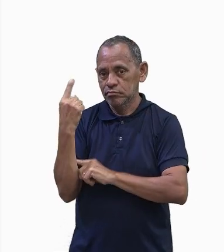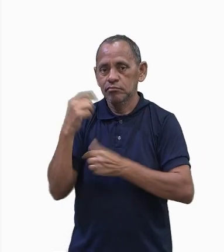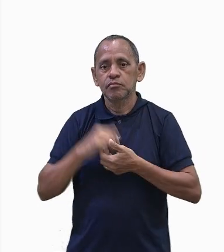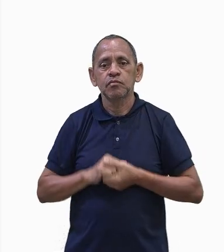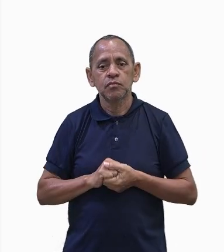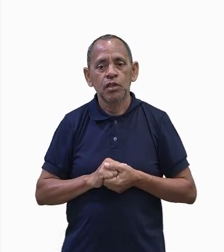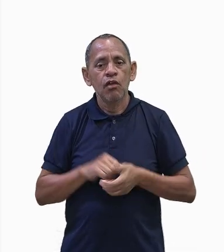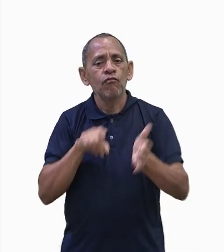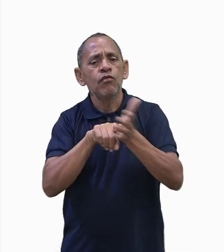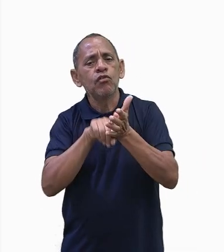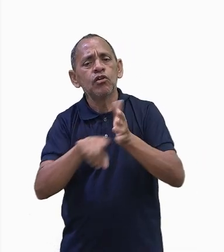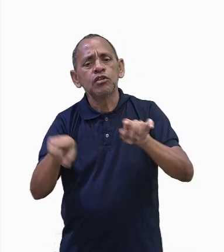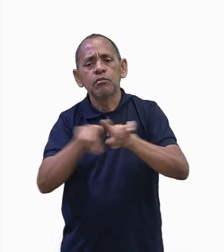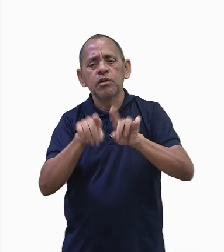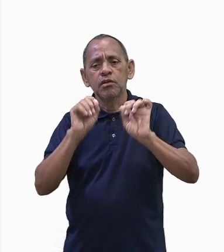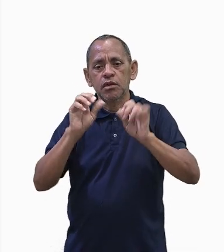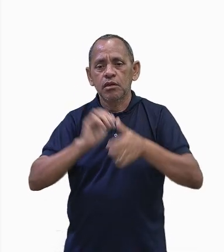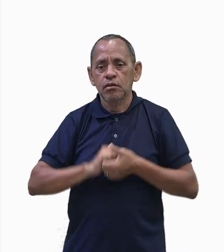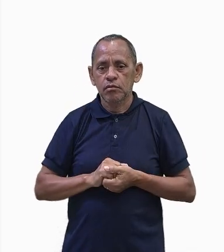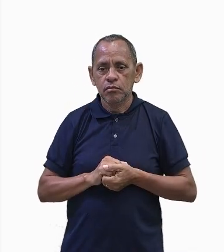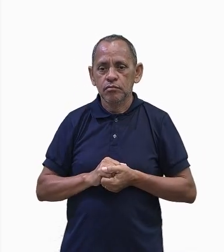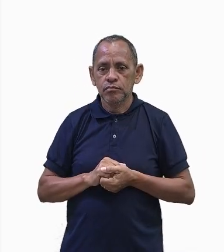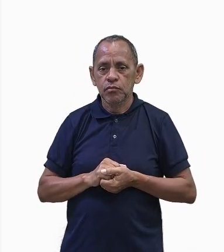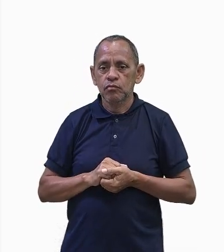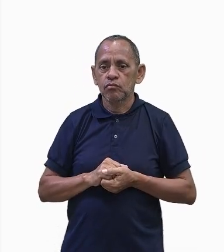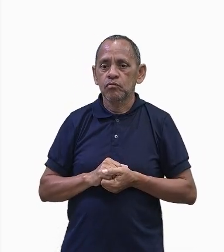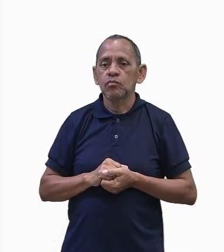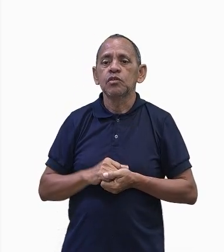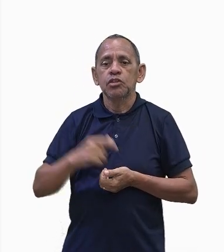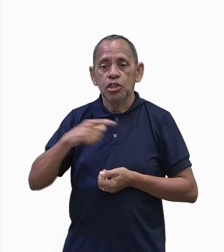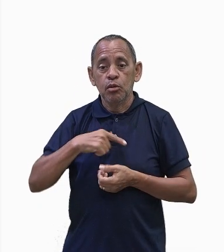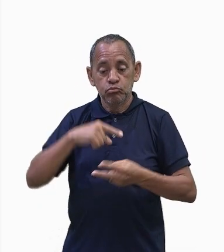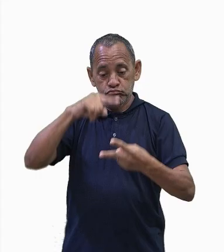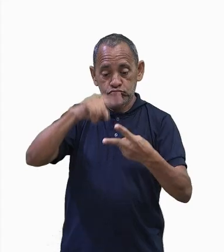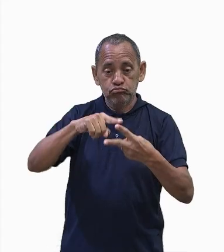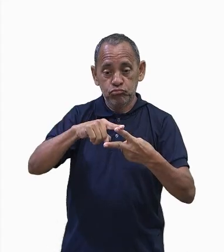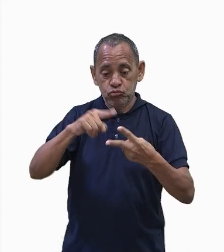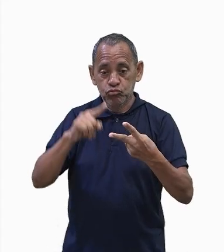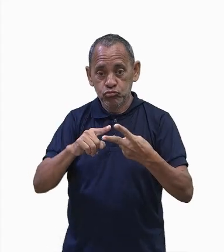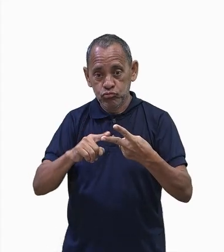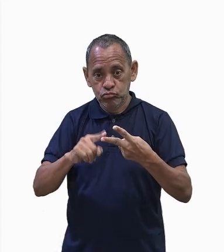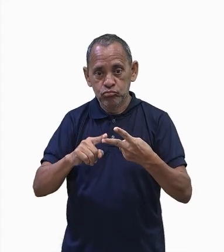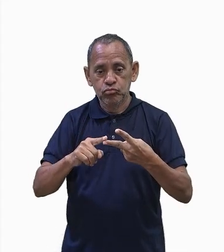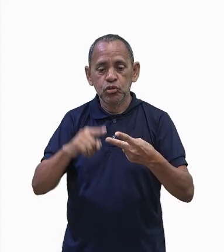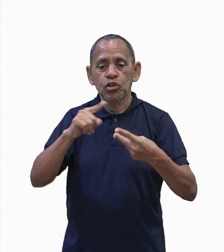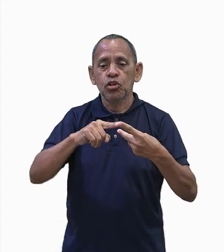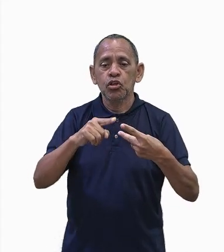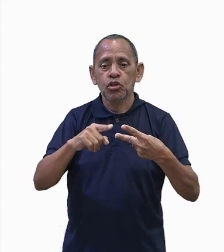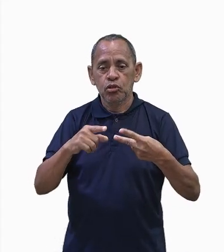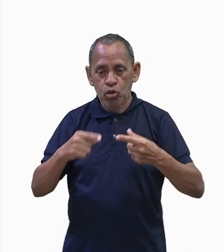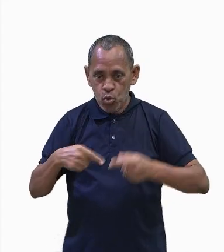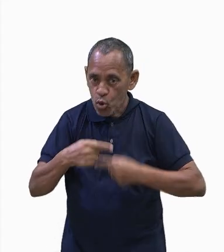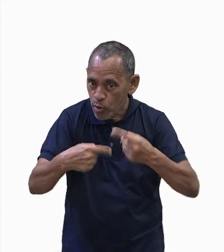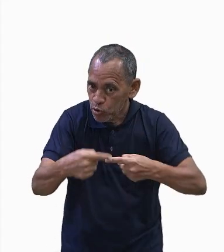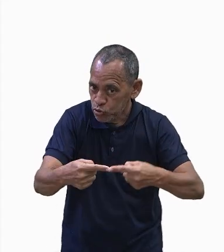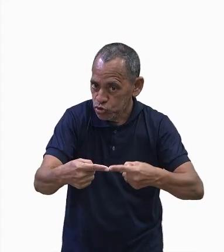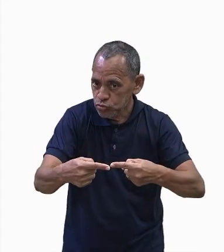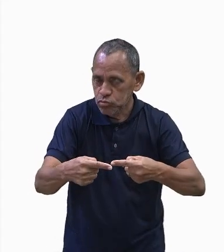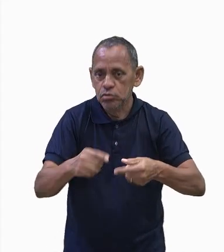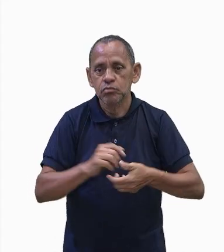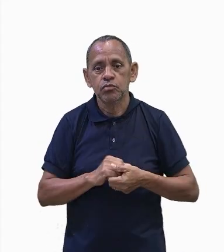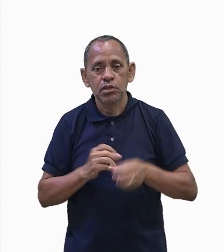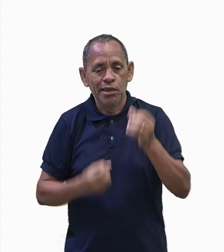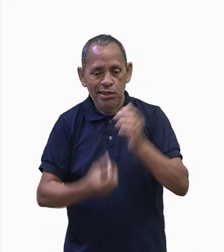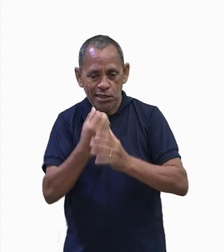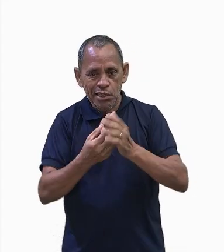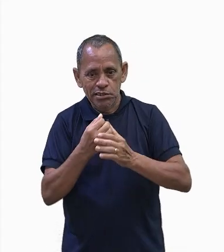gente verificou, né, vemos que temos dois tipos de clonagem. A clonagem reprodutiva, que é, então, a